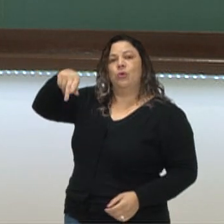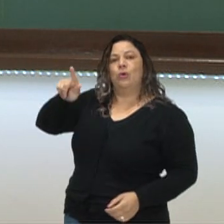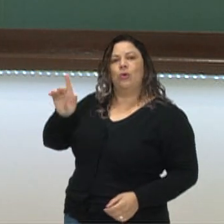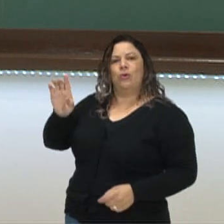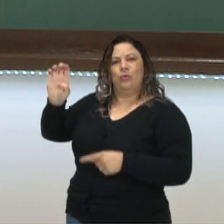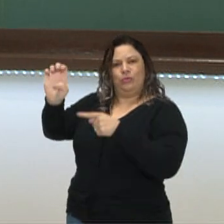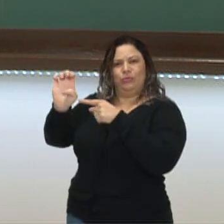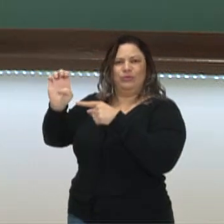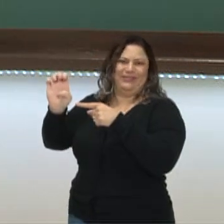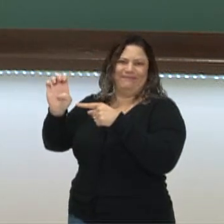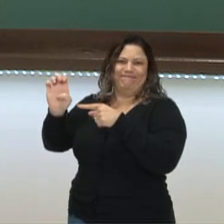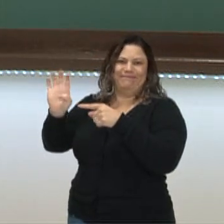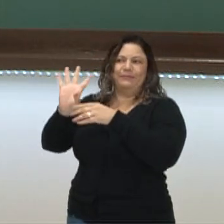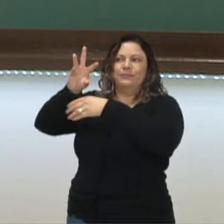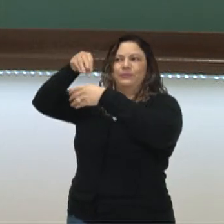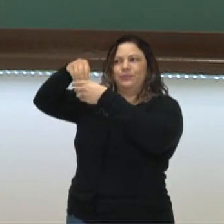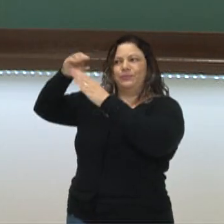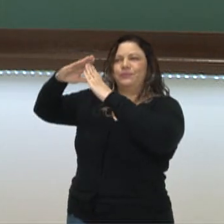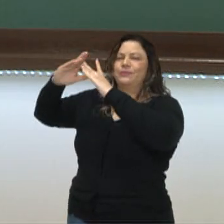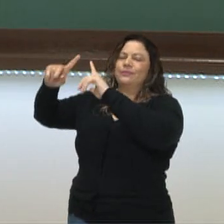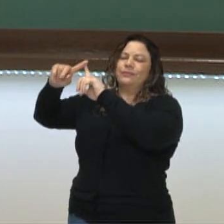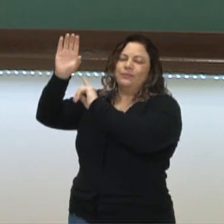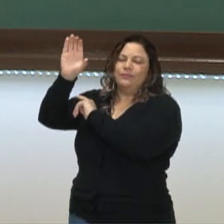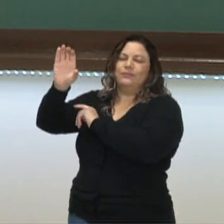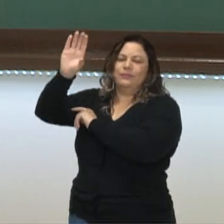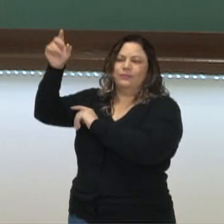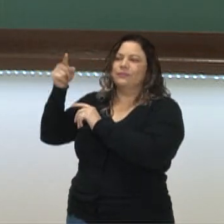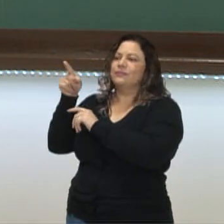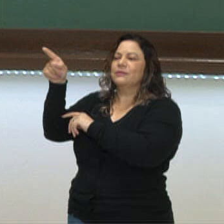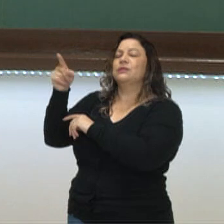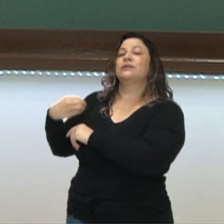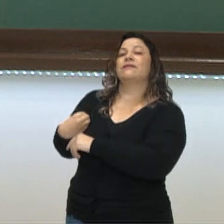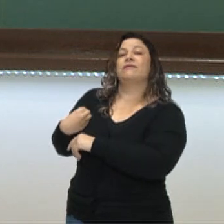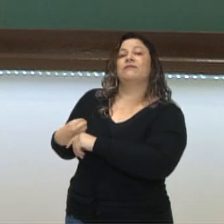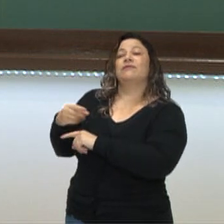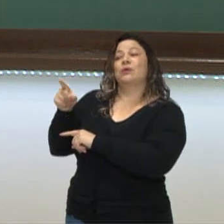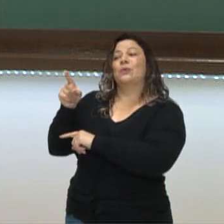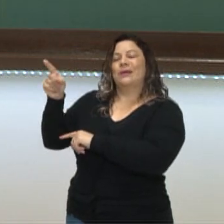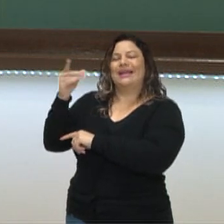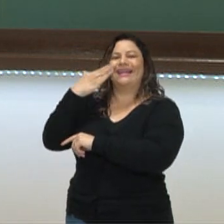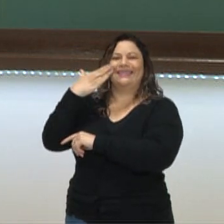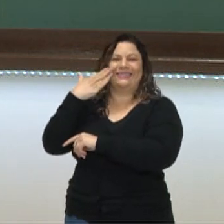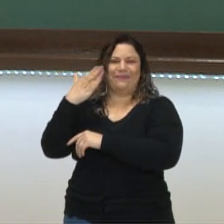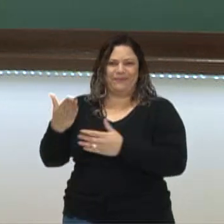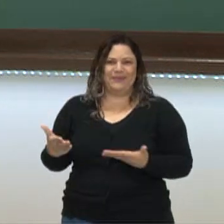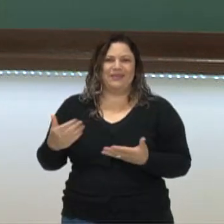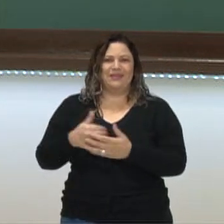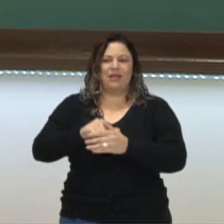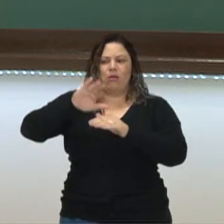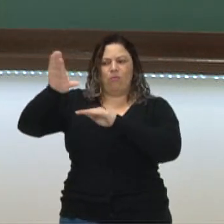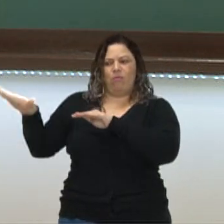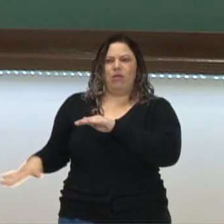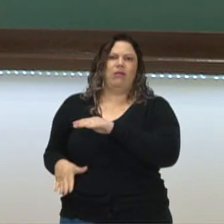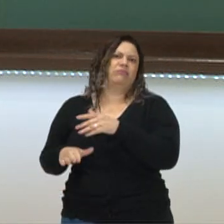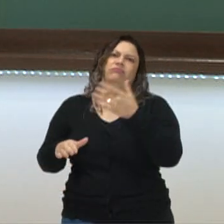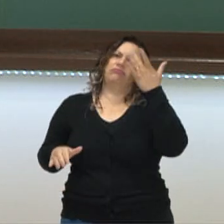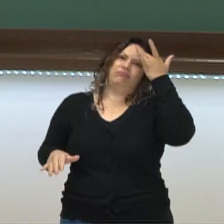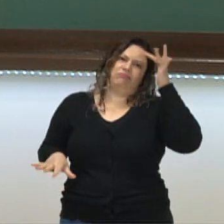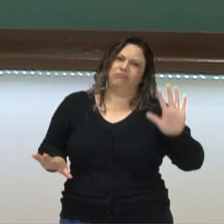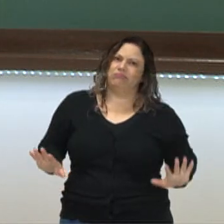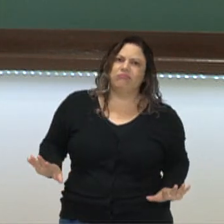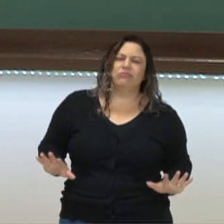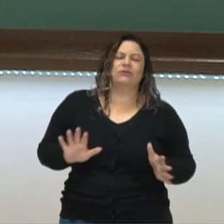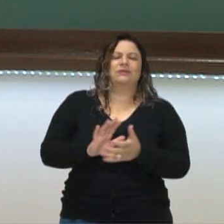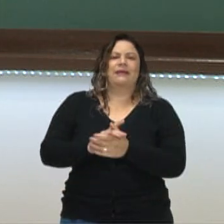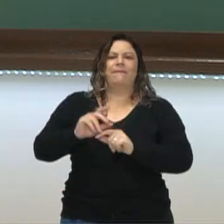alto clero e aqueles que viviam nos mosteiros sabiam ler. O baixo clero não sabia ler,